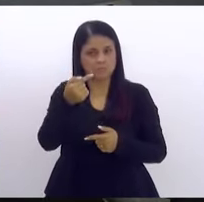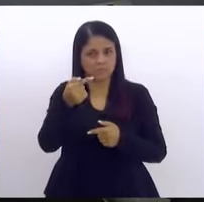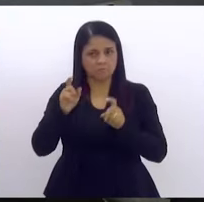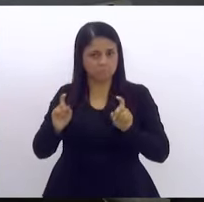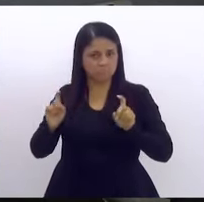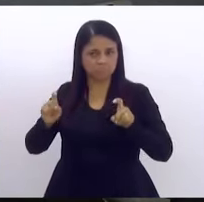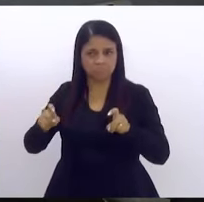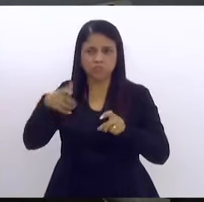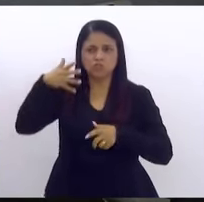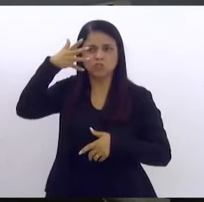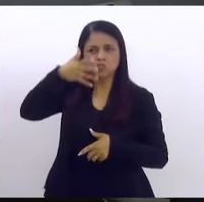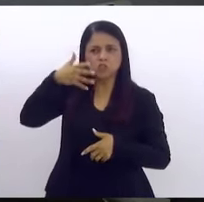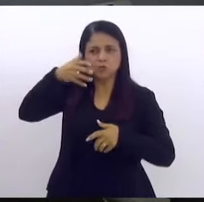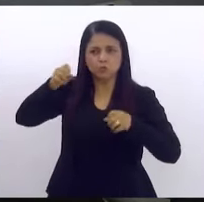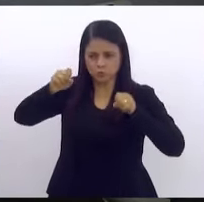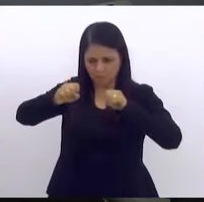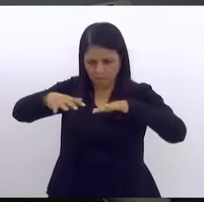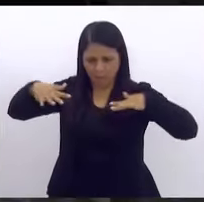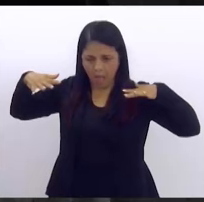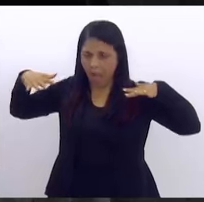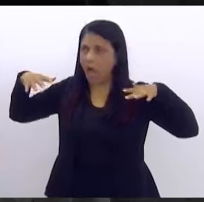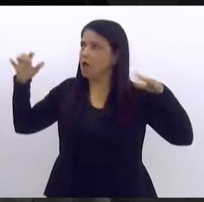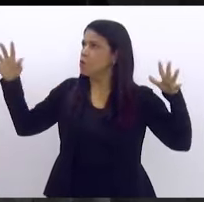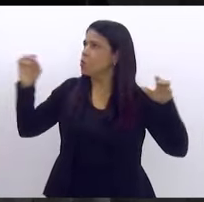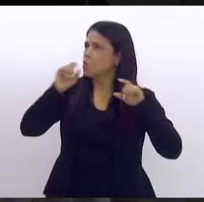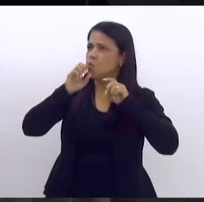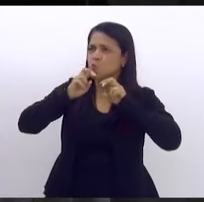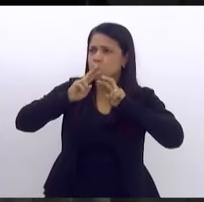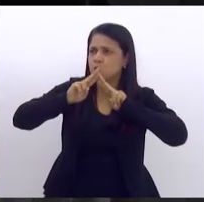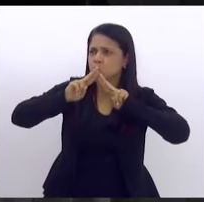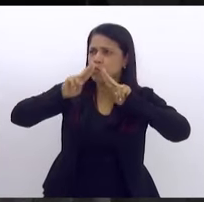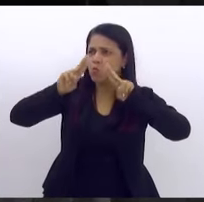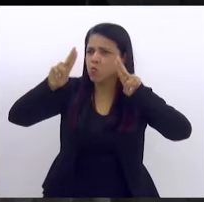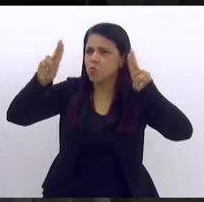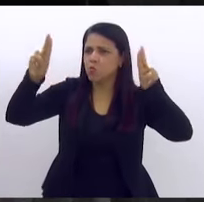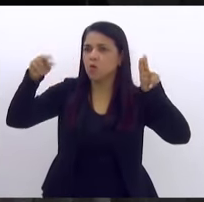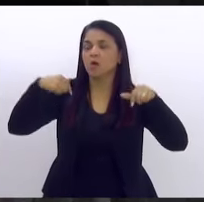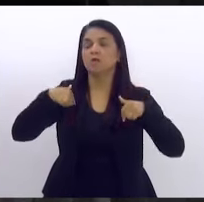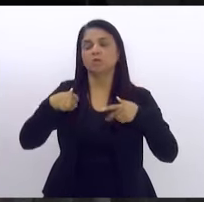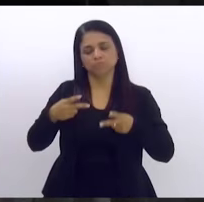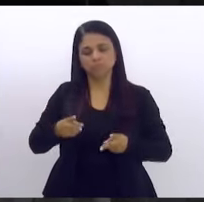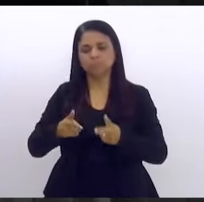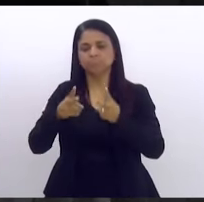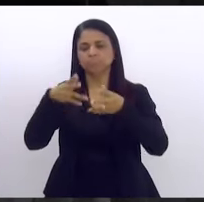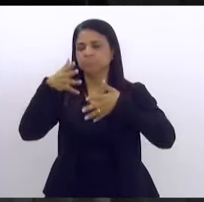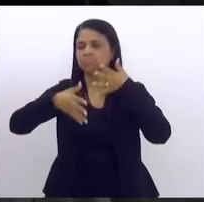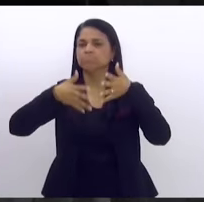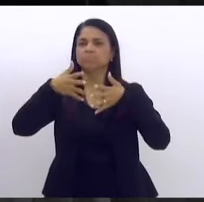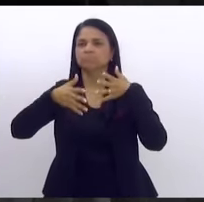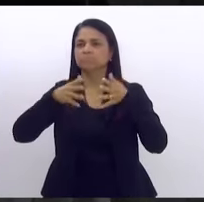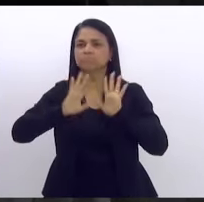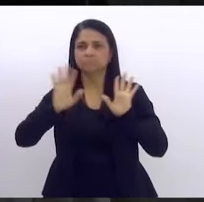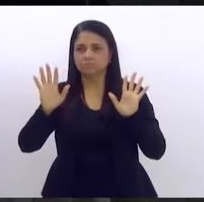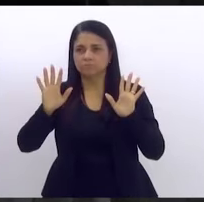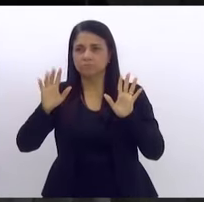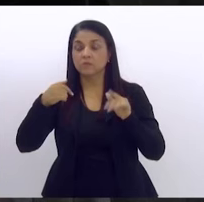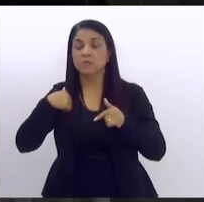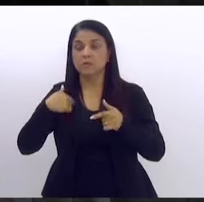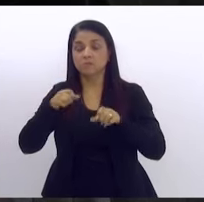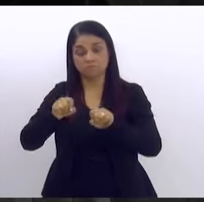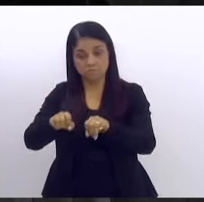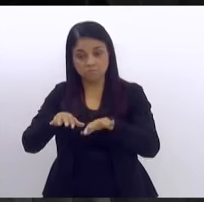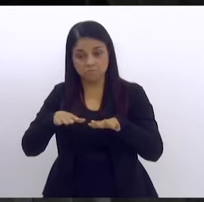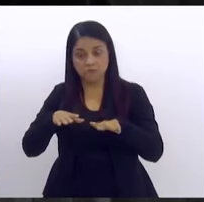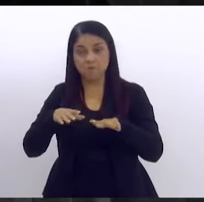fiz discurso aqui com galeria vaiando de costa e a minha mão não treme. Mas eu acho que nessa questão do parlamento tem que